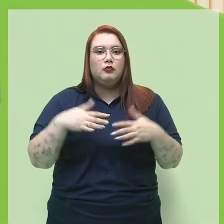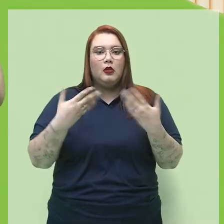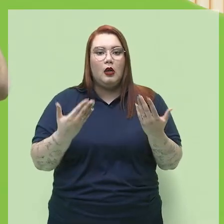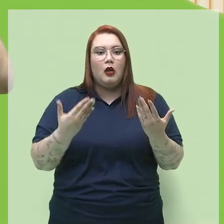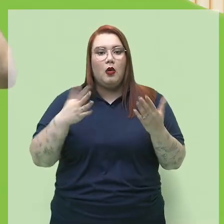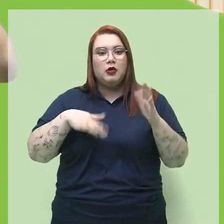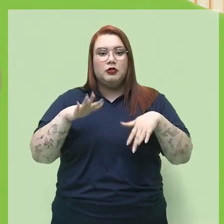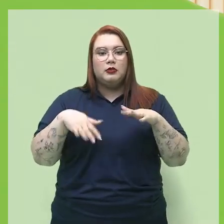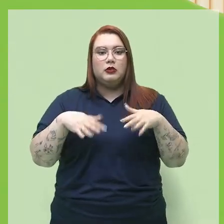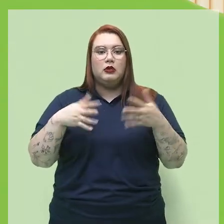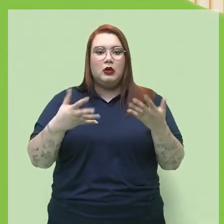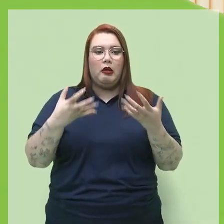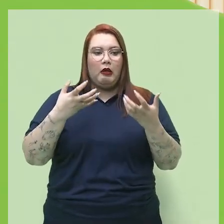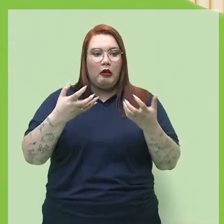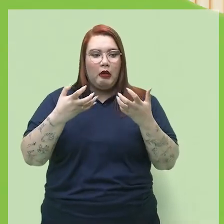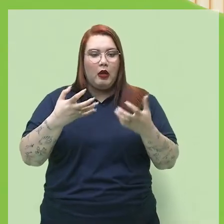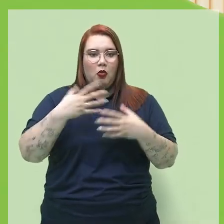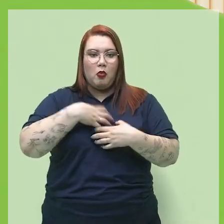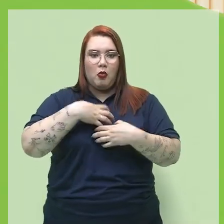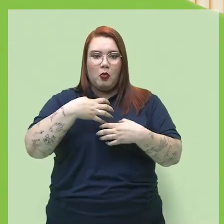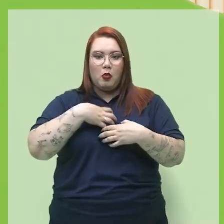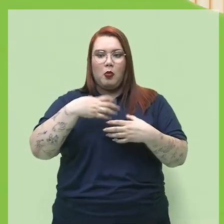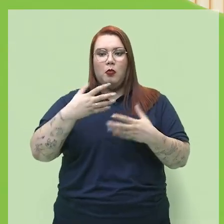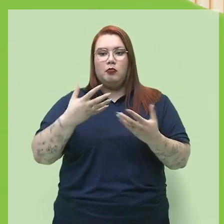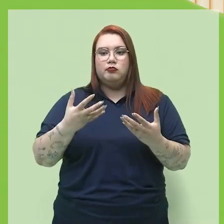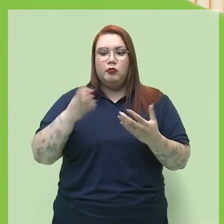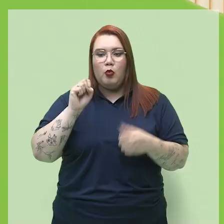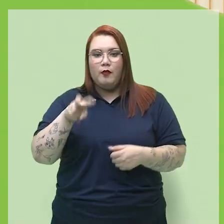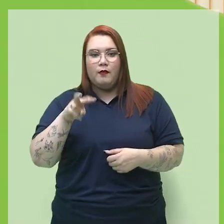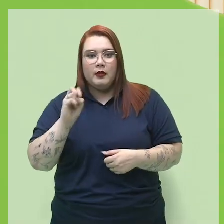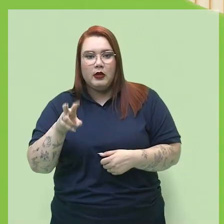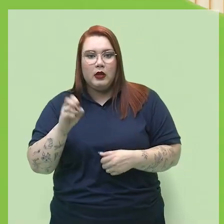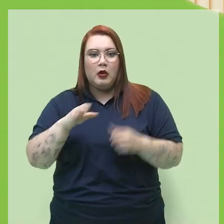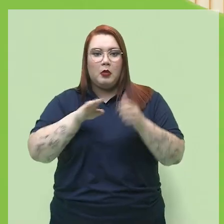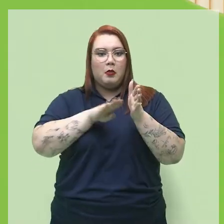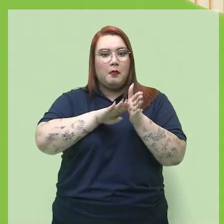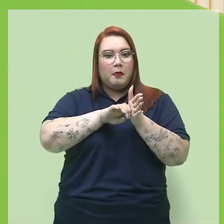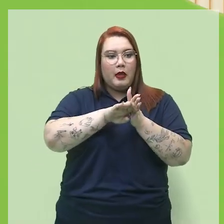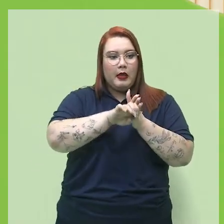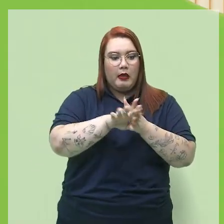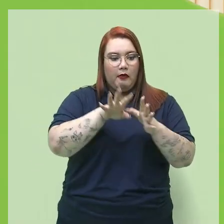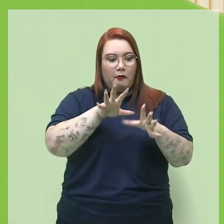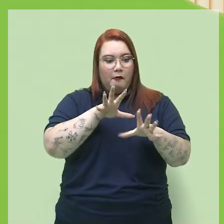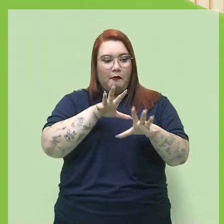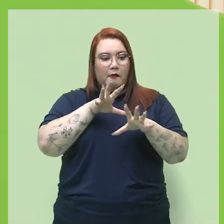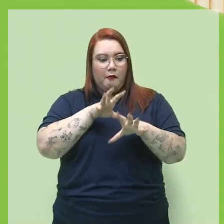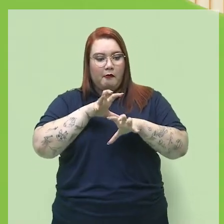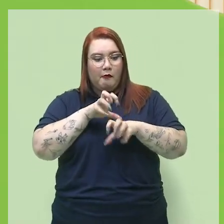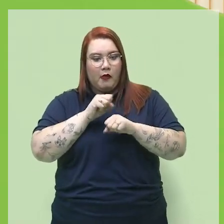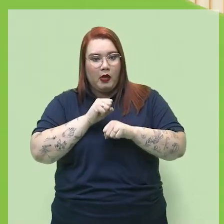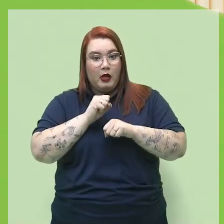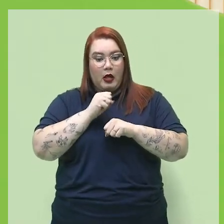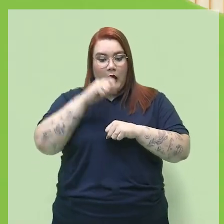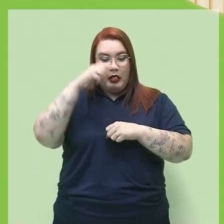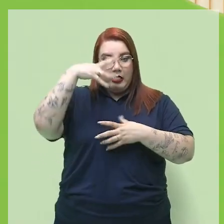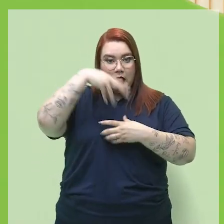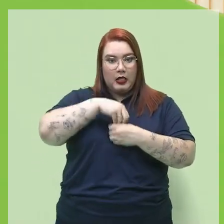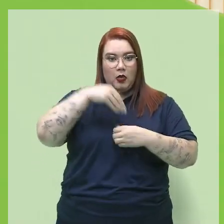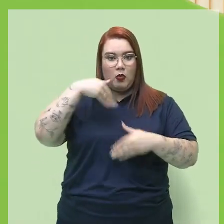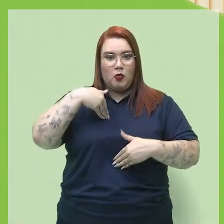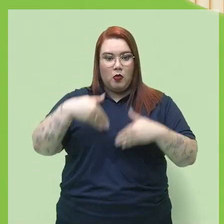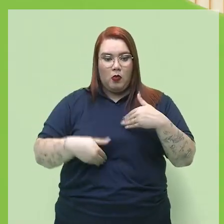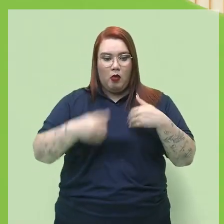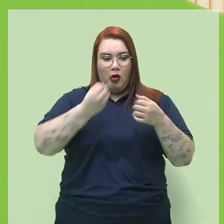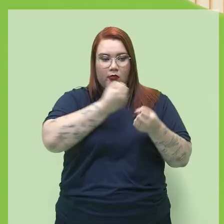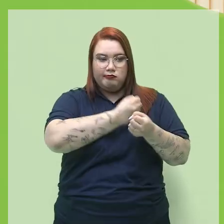querendo adentrar, o nosso corpo, ou um vírus, ou uma bactéria, esse sistema imunológico ele vai agir para